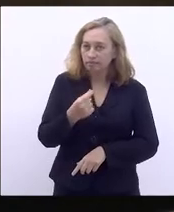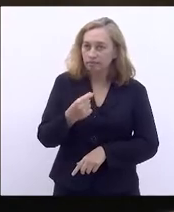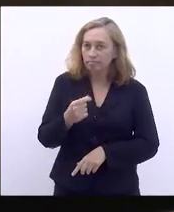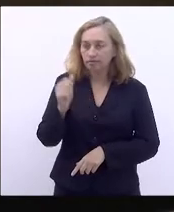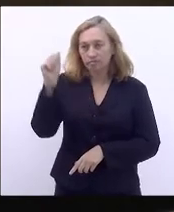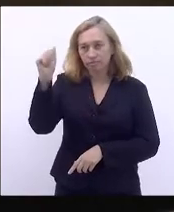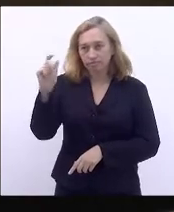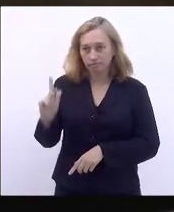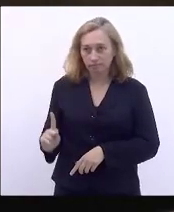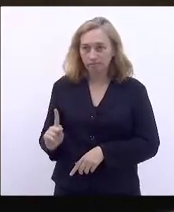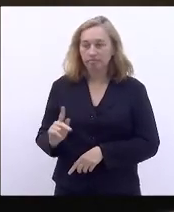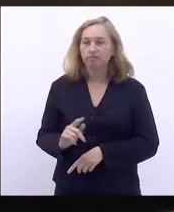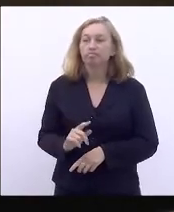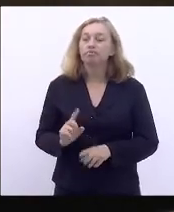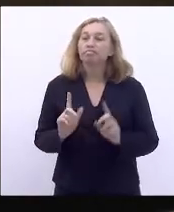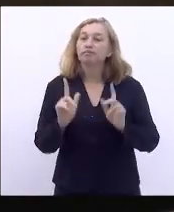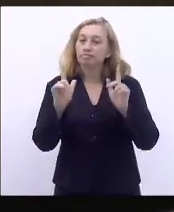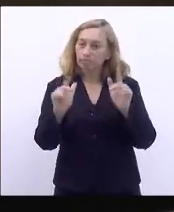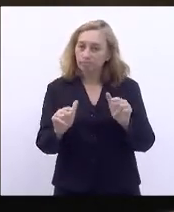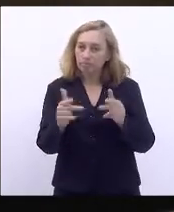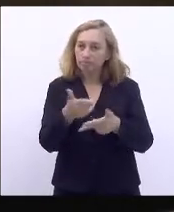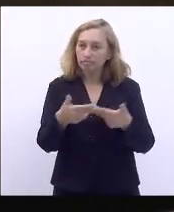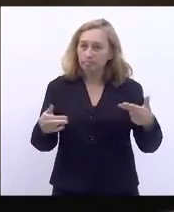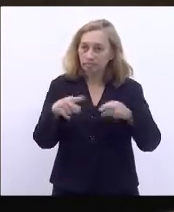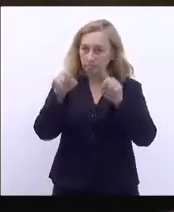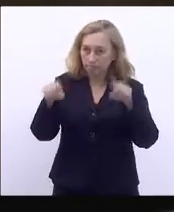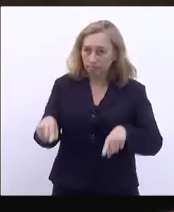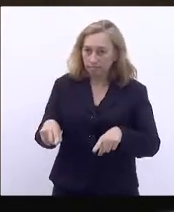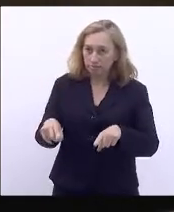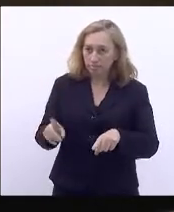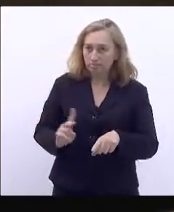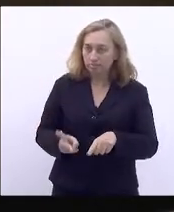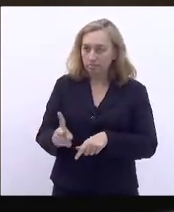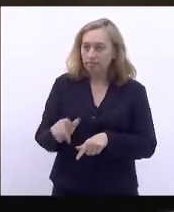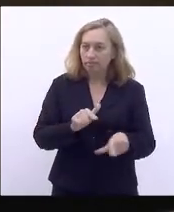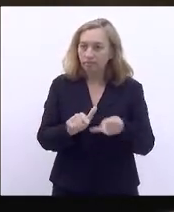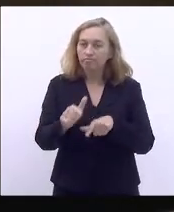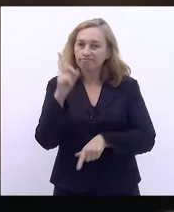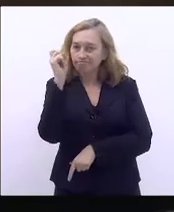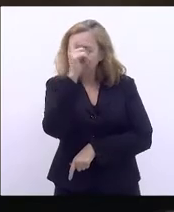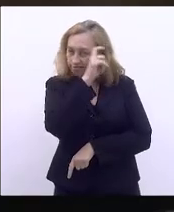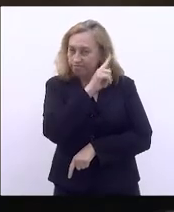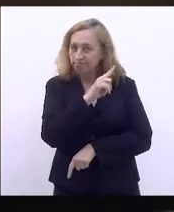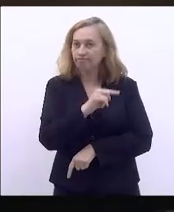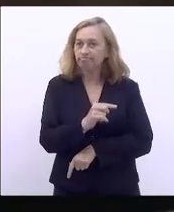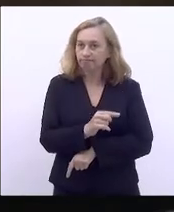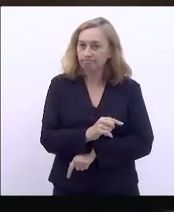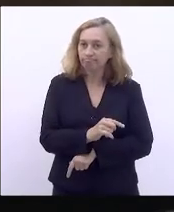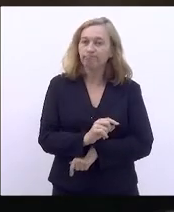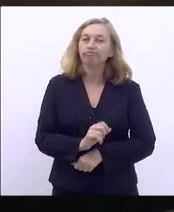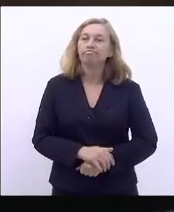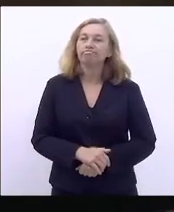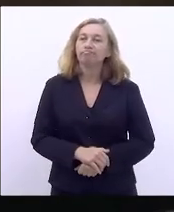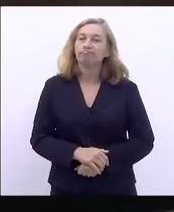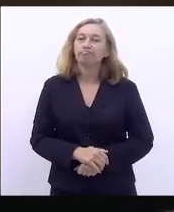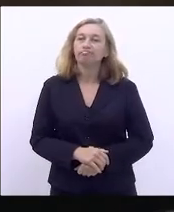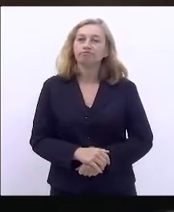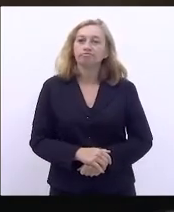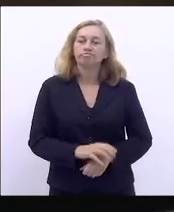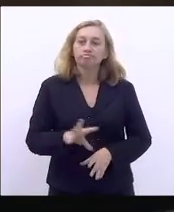inativos. Da mesma forma que muitos servidores da ativa têm dificuldade de dar efetividade